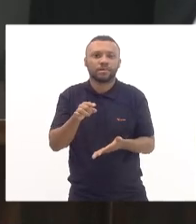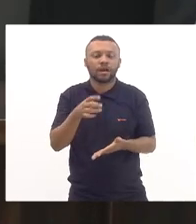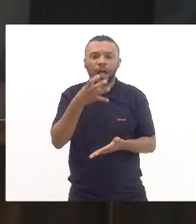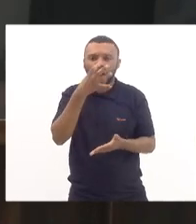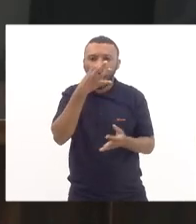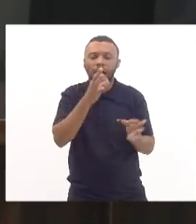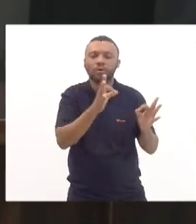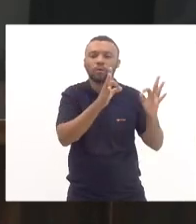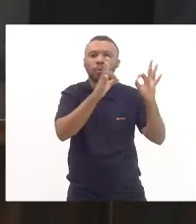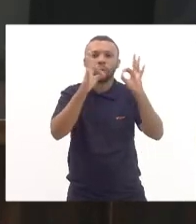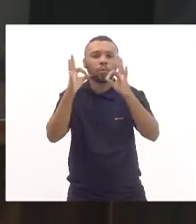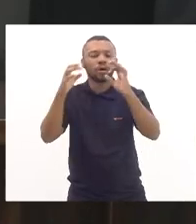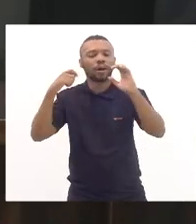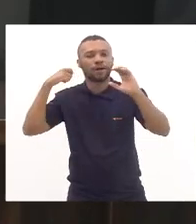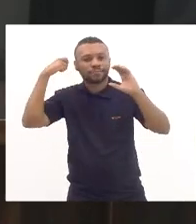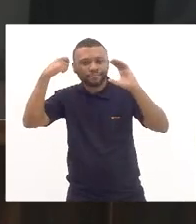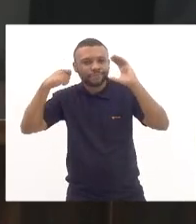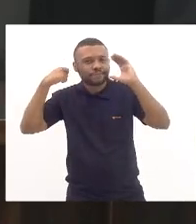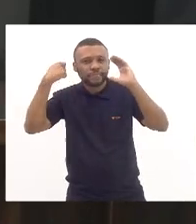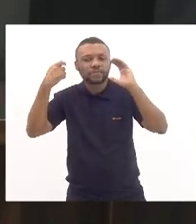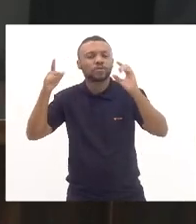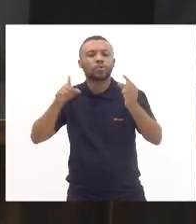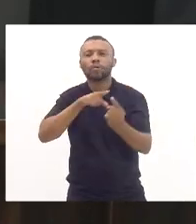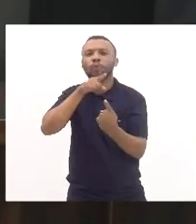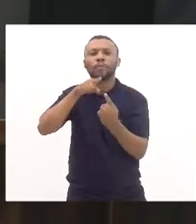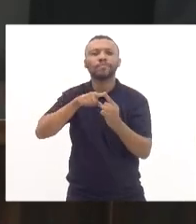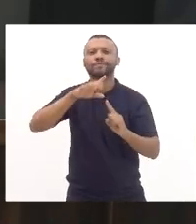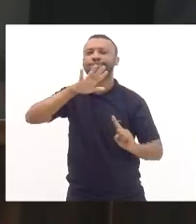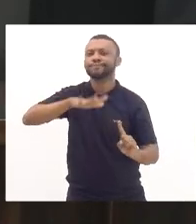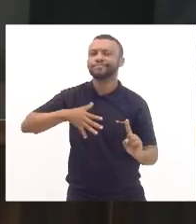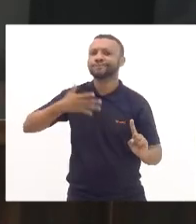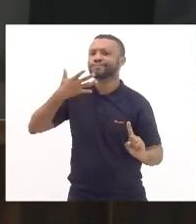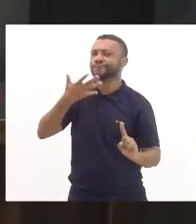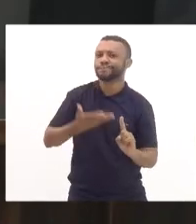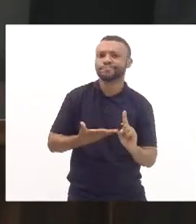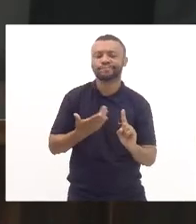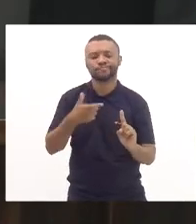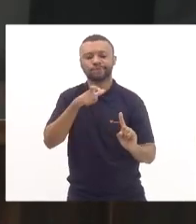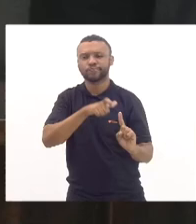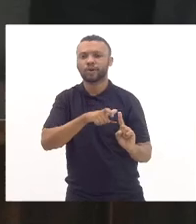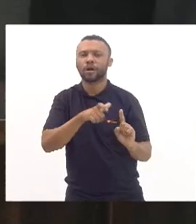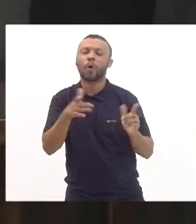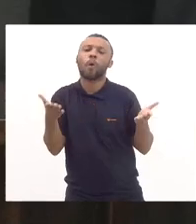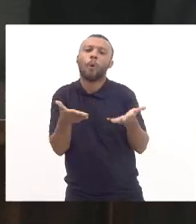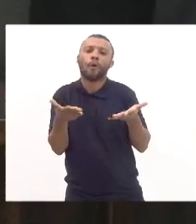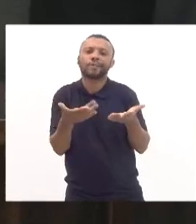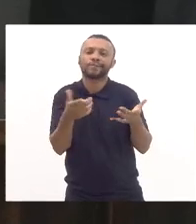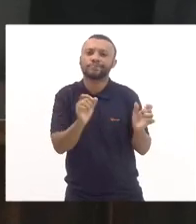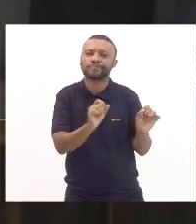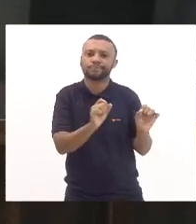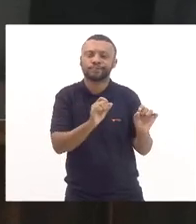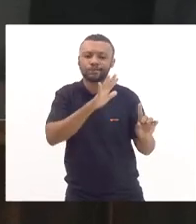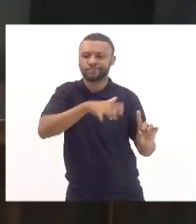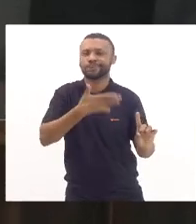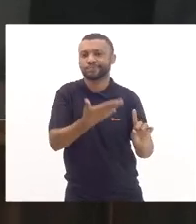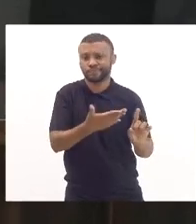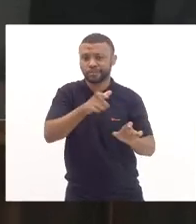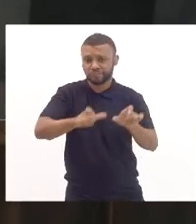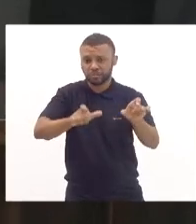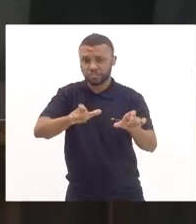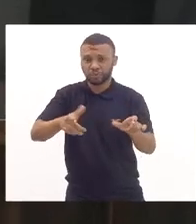assistiremos um vídeo em homenagem aos agraciados de hoje.